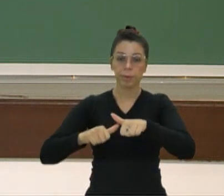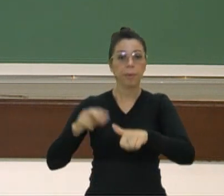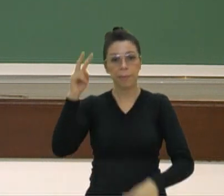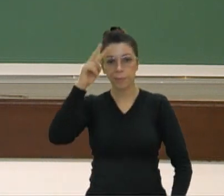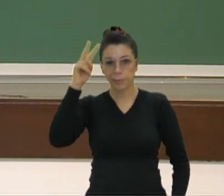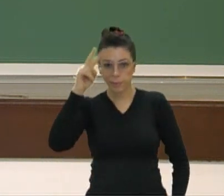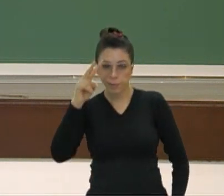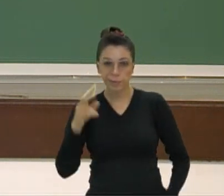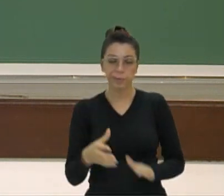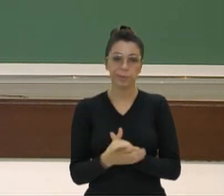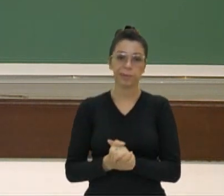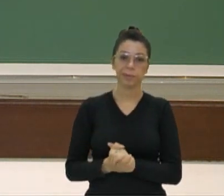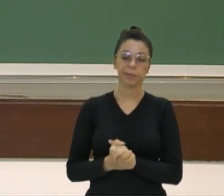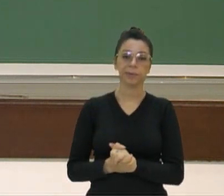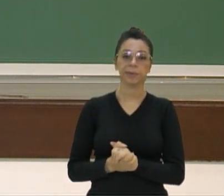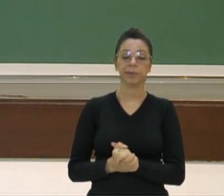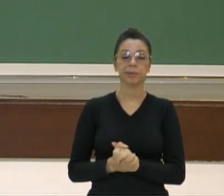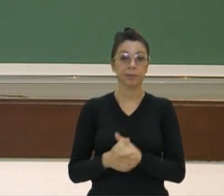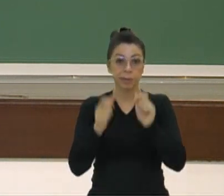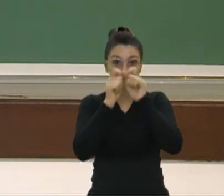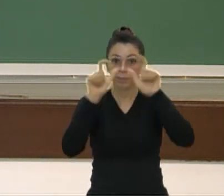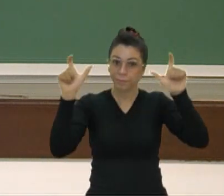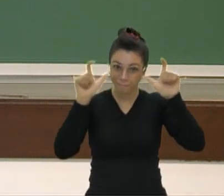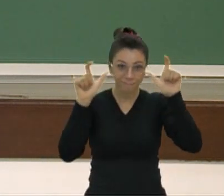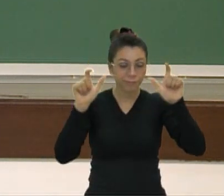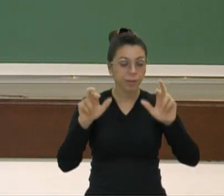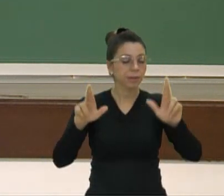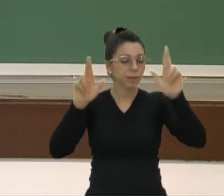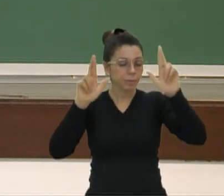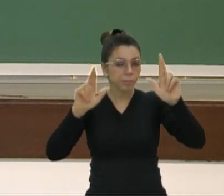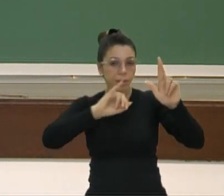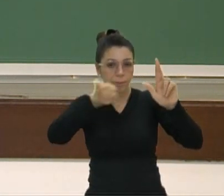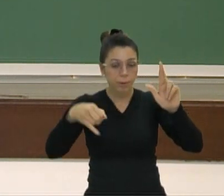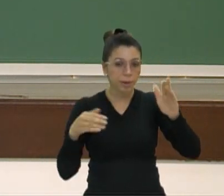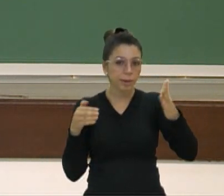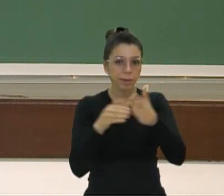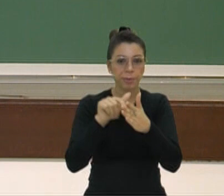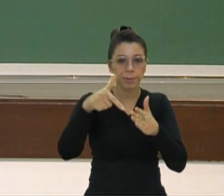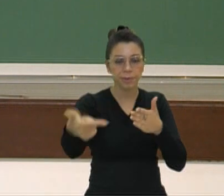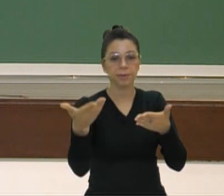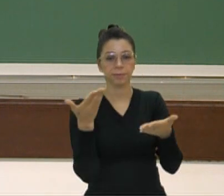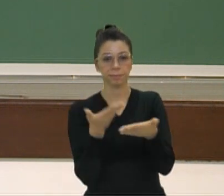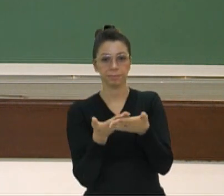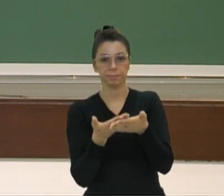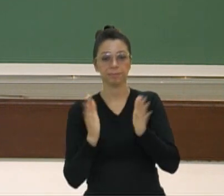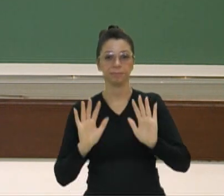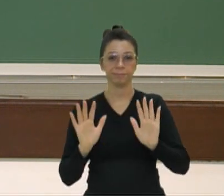histórico. Fiquem antenados, espero terem aproveitado e até a próxima.